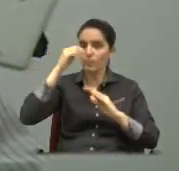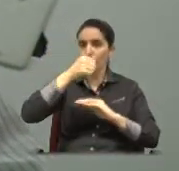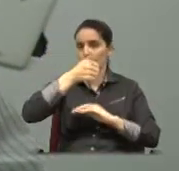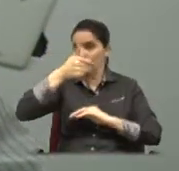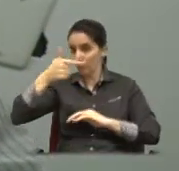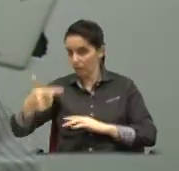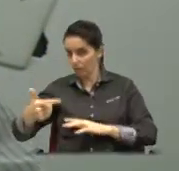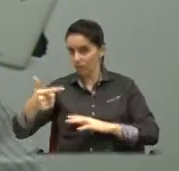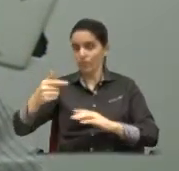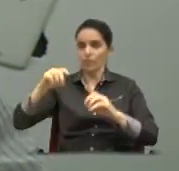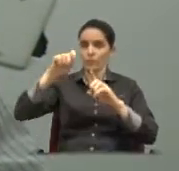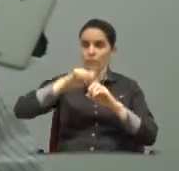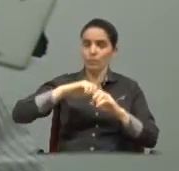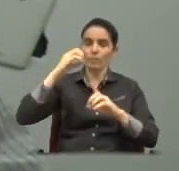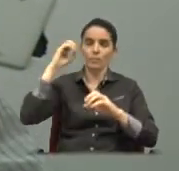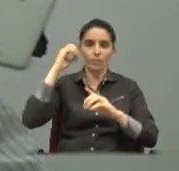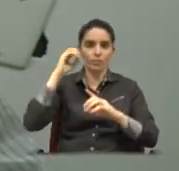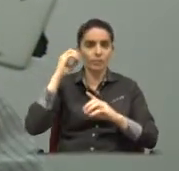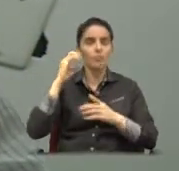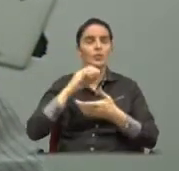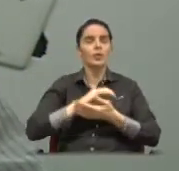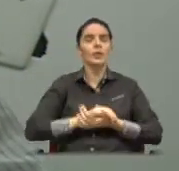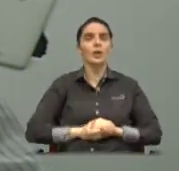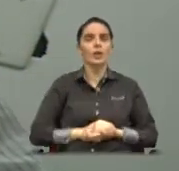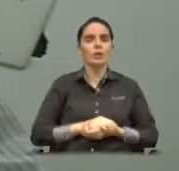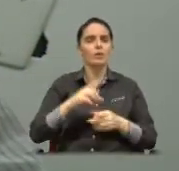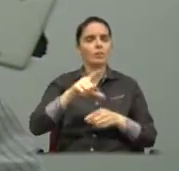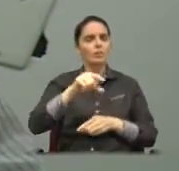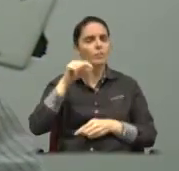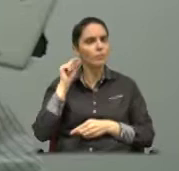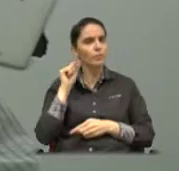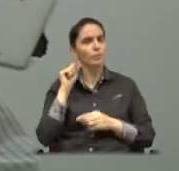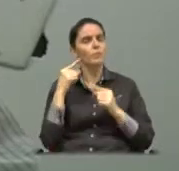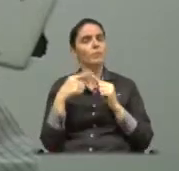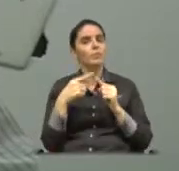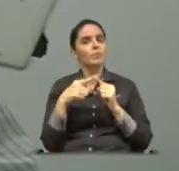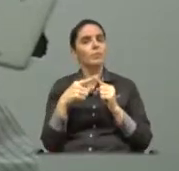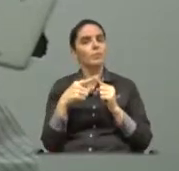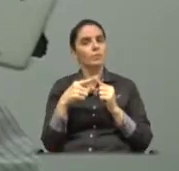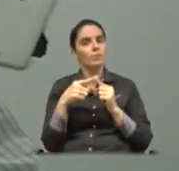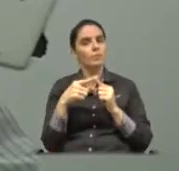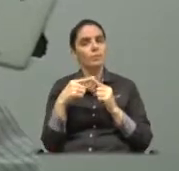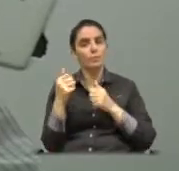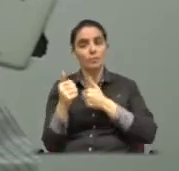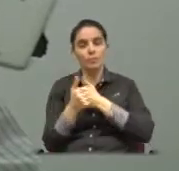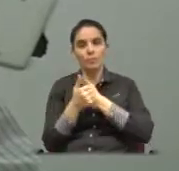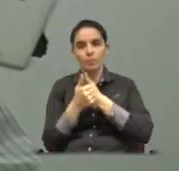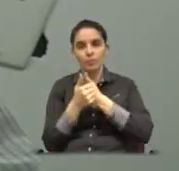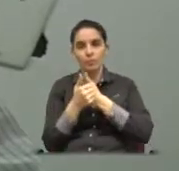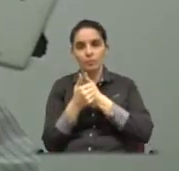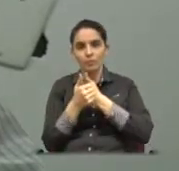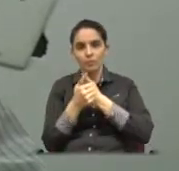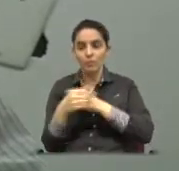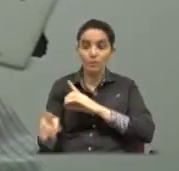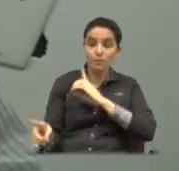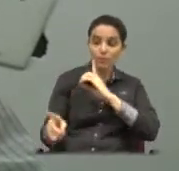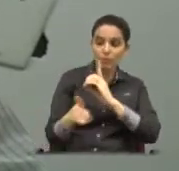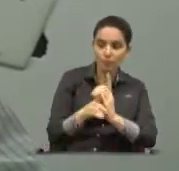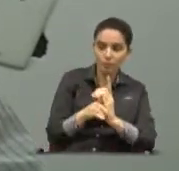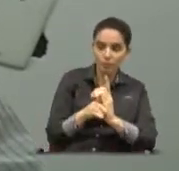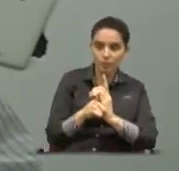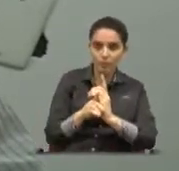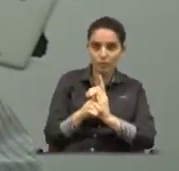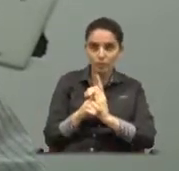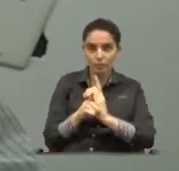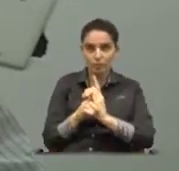qual a escolha dessa data foi a aproximação da época do encontro da imagem, que ocorreu na